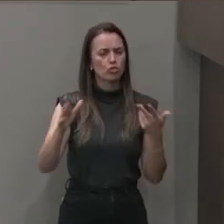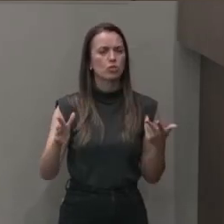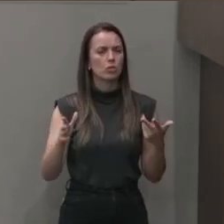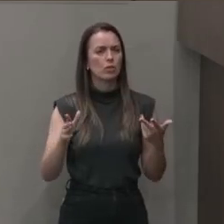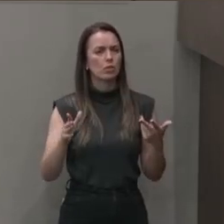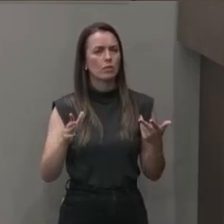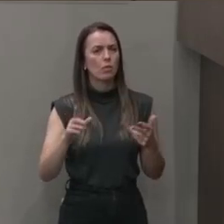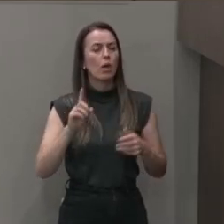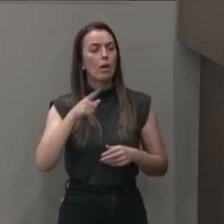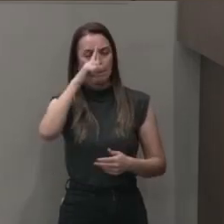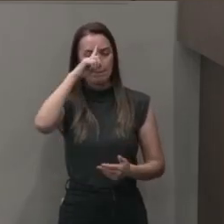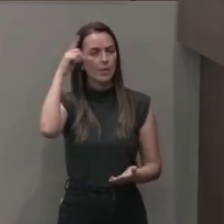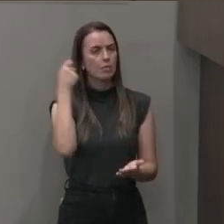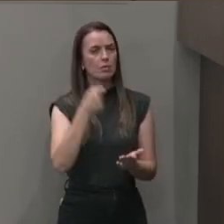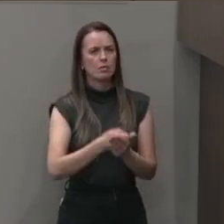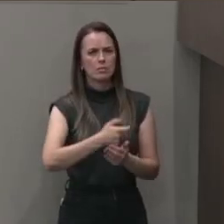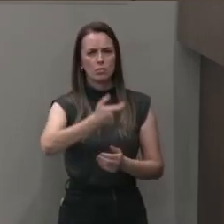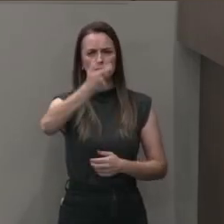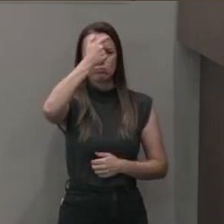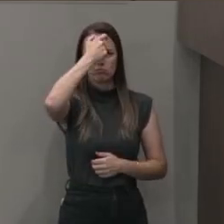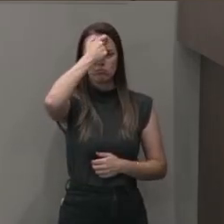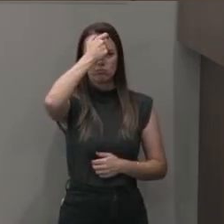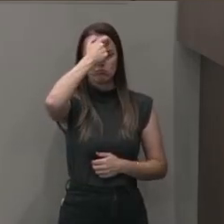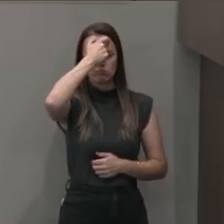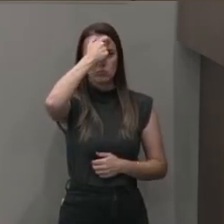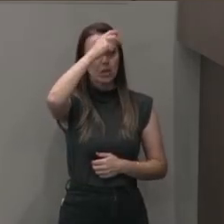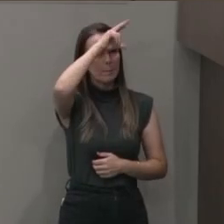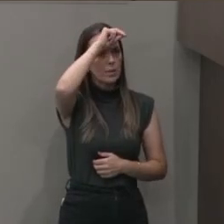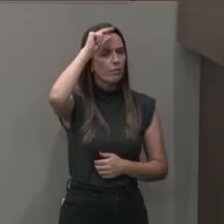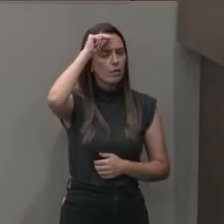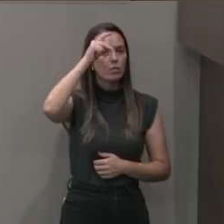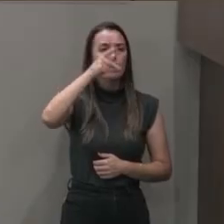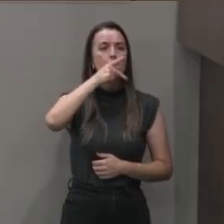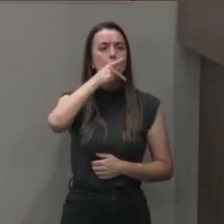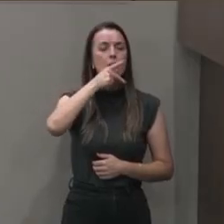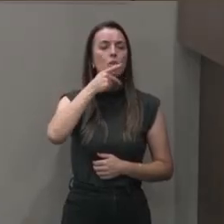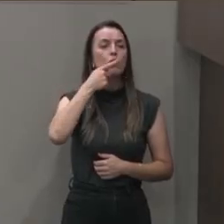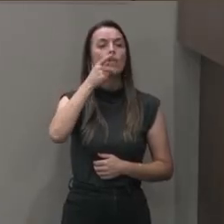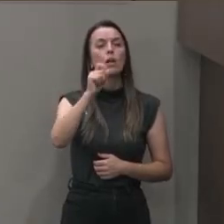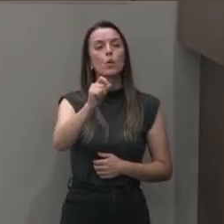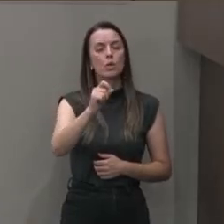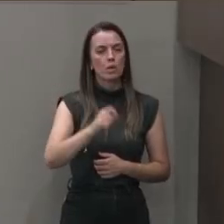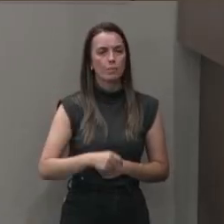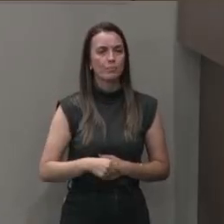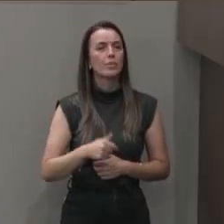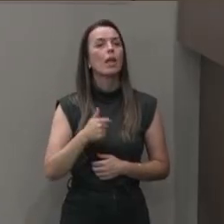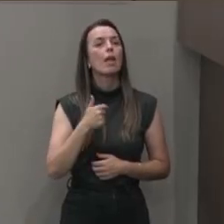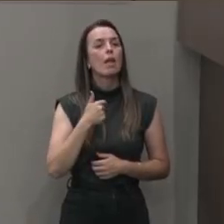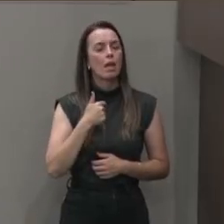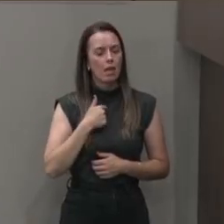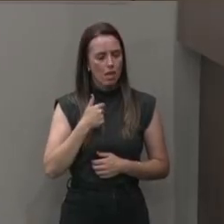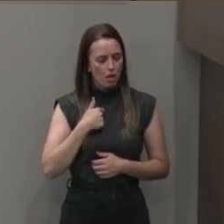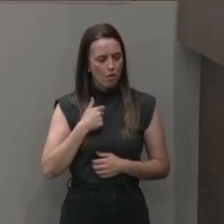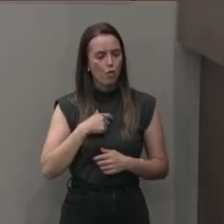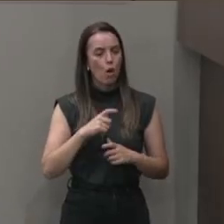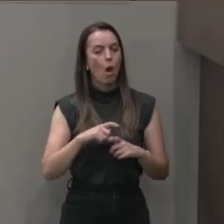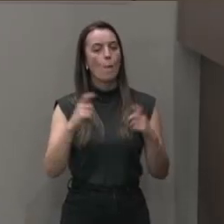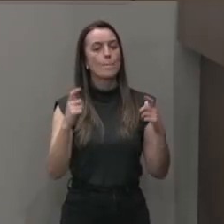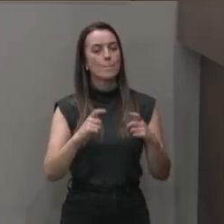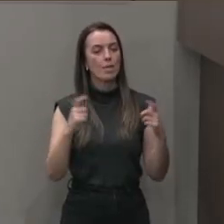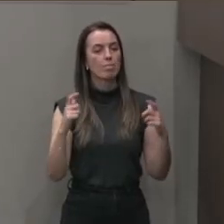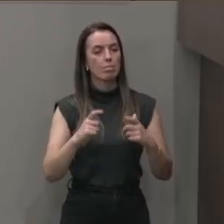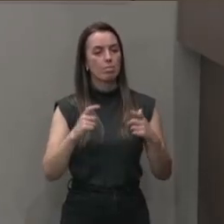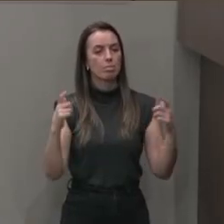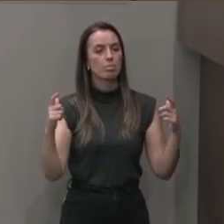justificativa. É uma decisão consciente do prefeito Pedro, em que ele diz, aumentarei a quantidade de pessoas que moram nesta